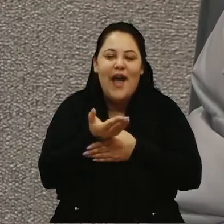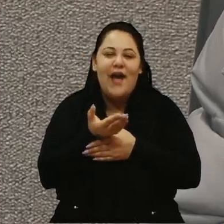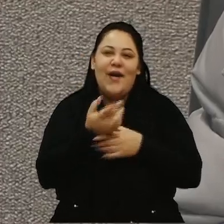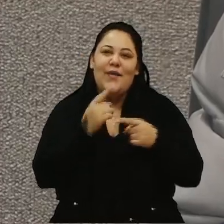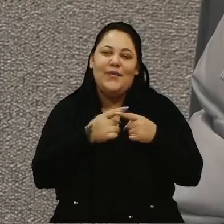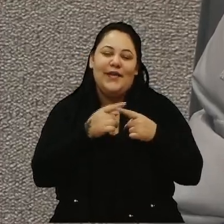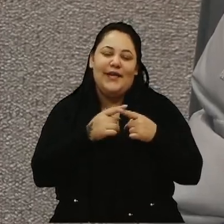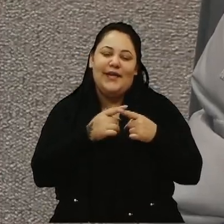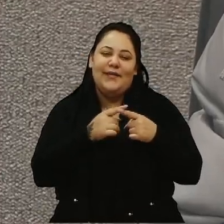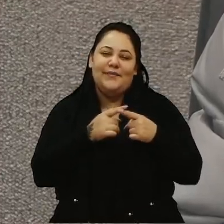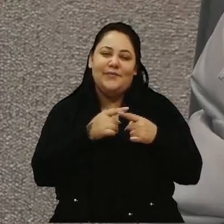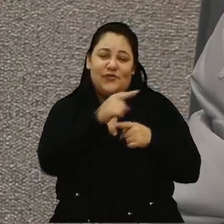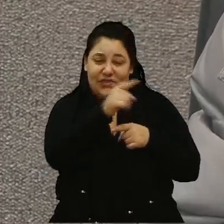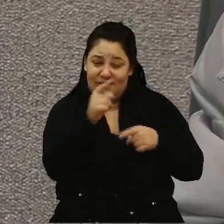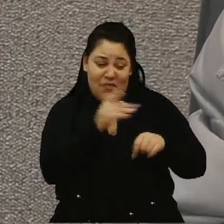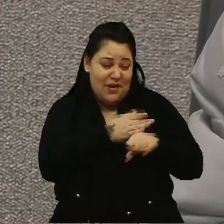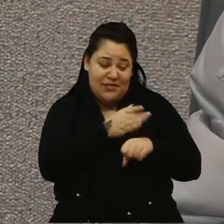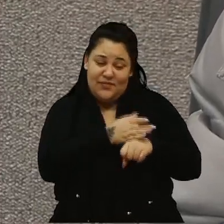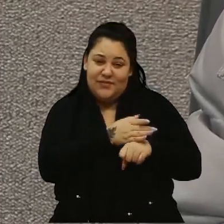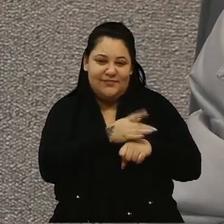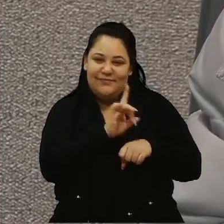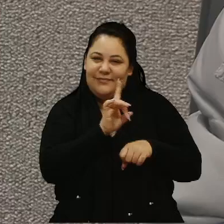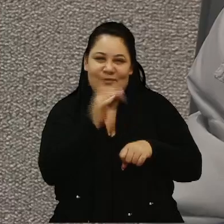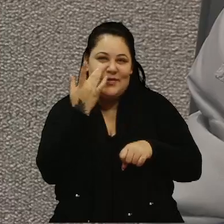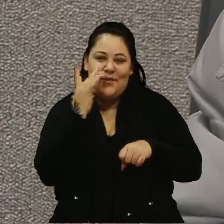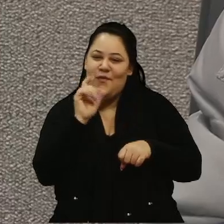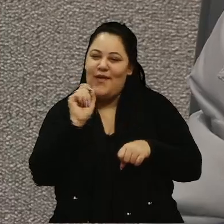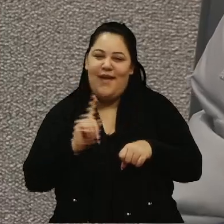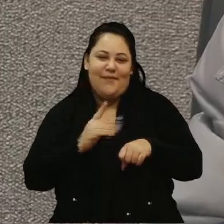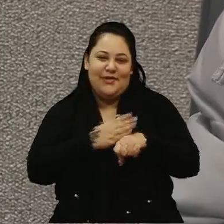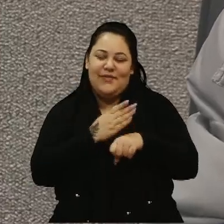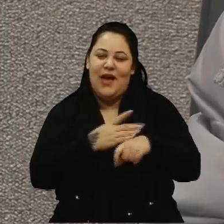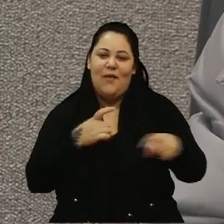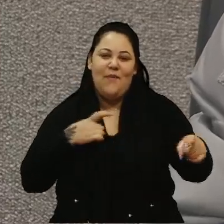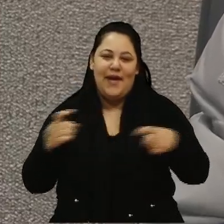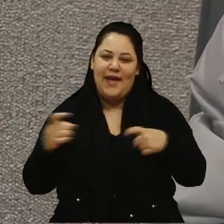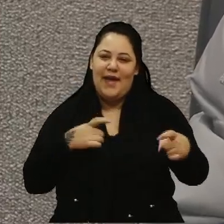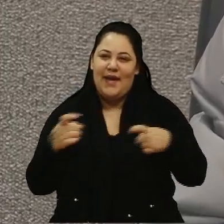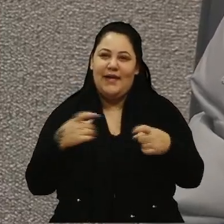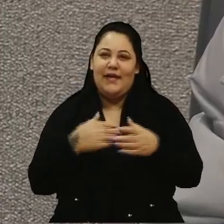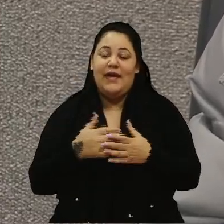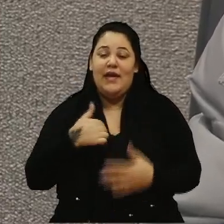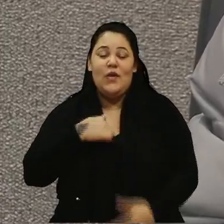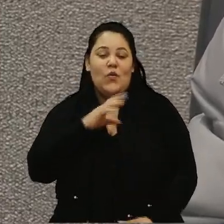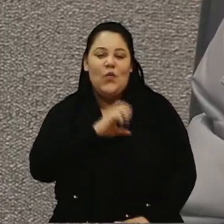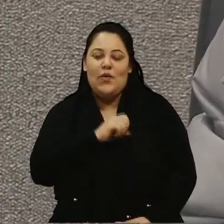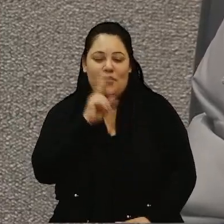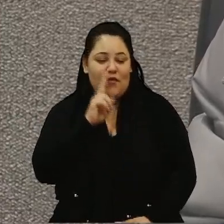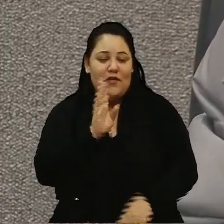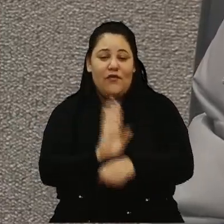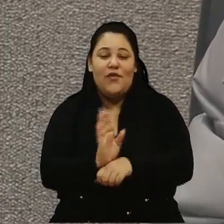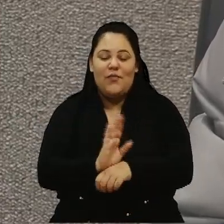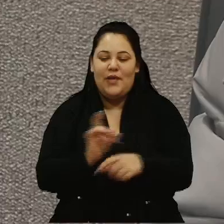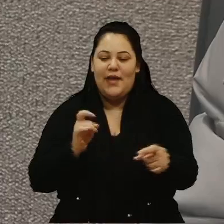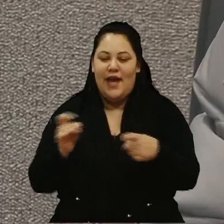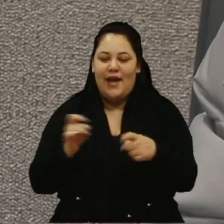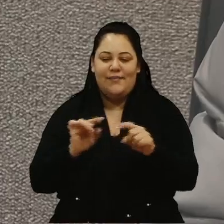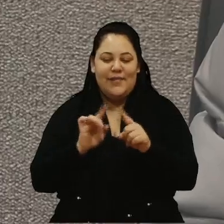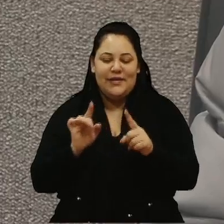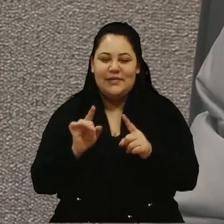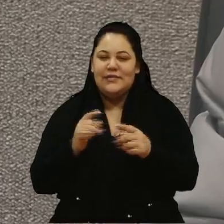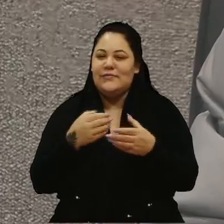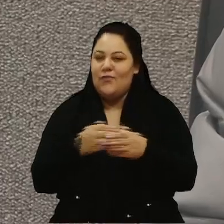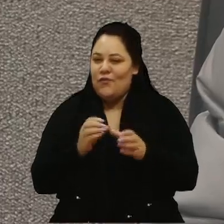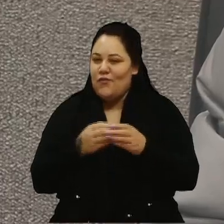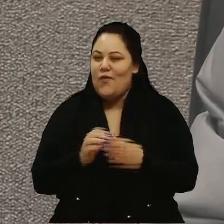menor noção do que é participar de uma guerra, né? A gente conhece muitas coisas, e eu gosto de assistir filmes de guerra, mas quem viveu e quem